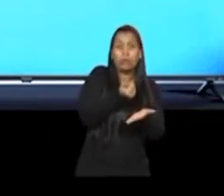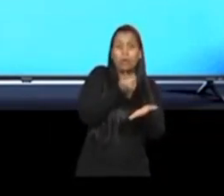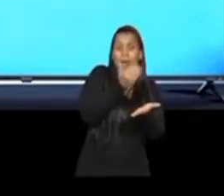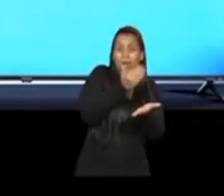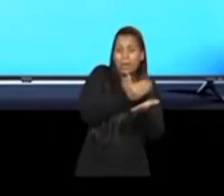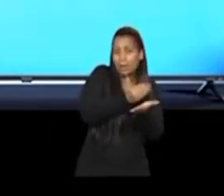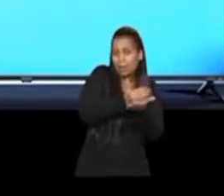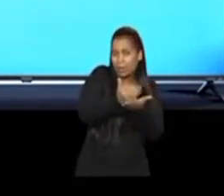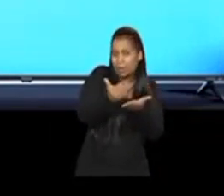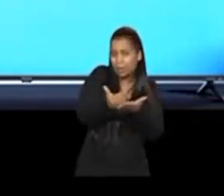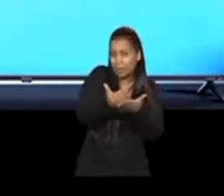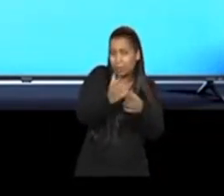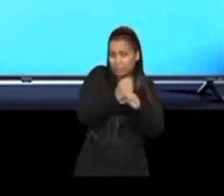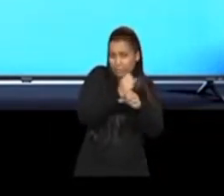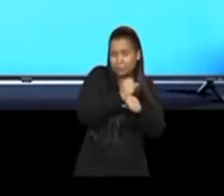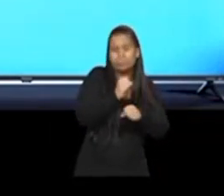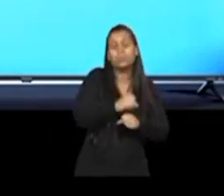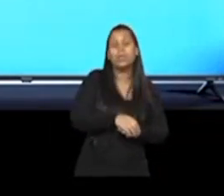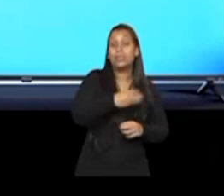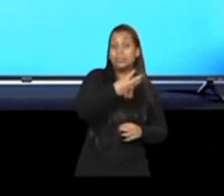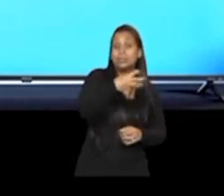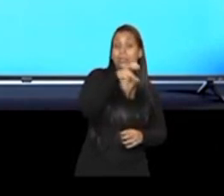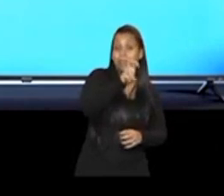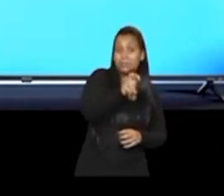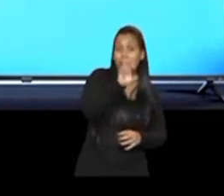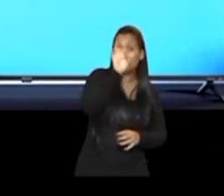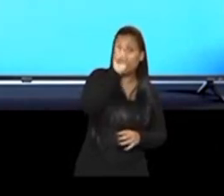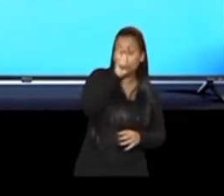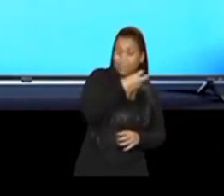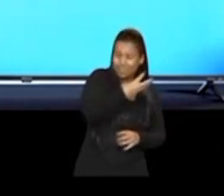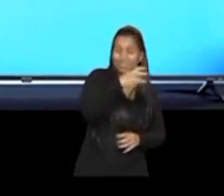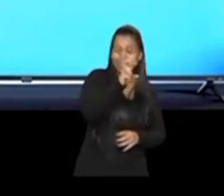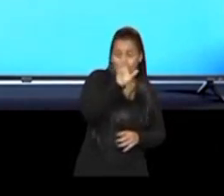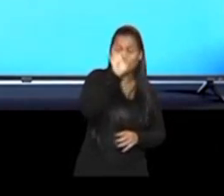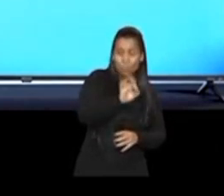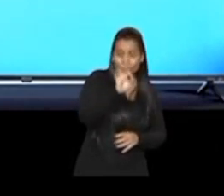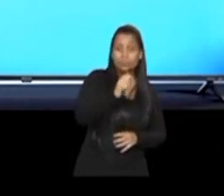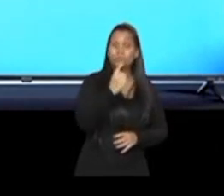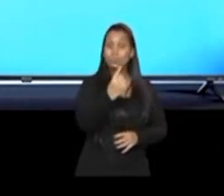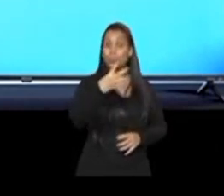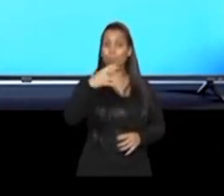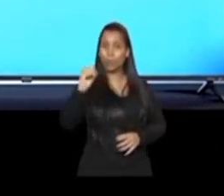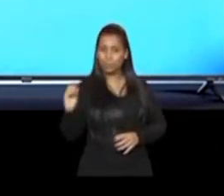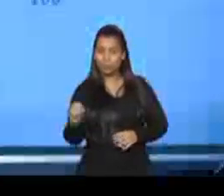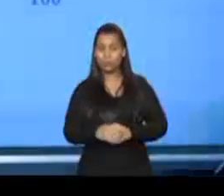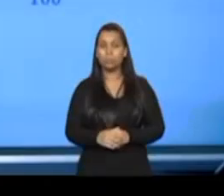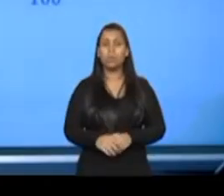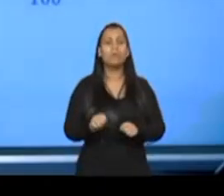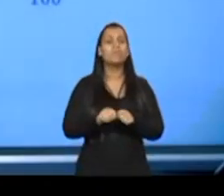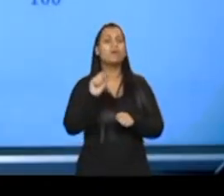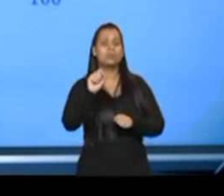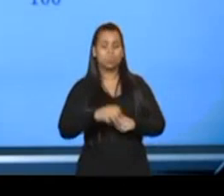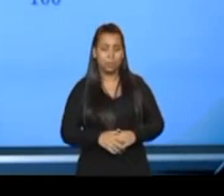desconto, que representa 35% de R$ 1.400. Para isso, a gente multiplica